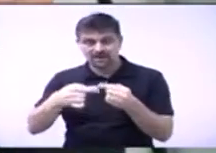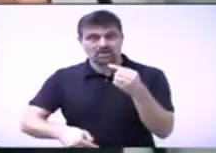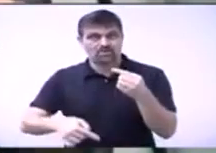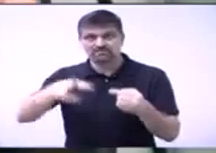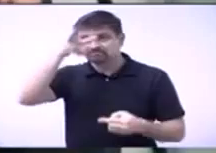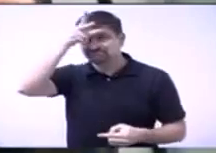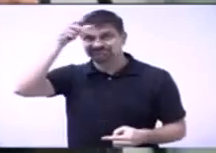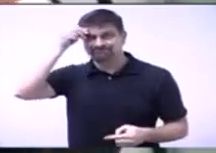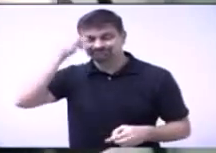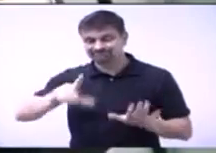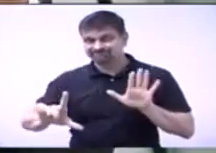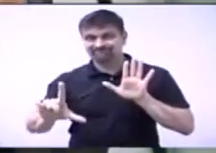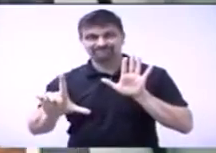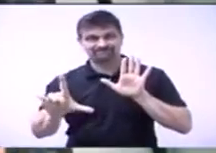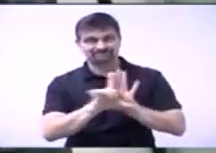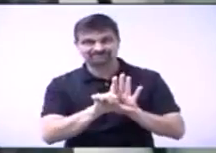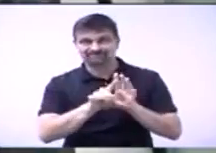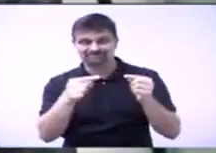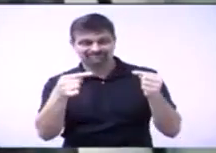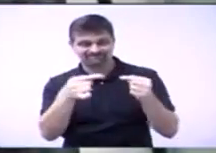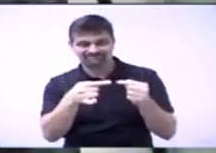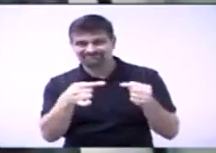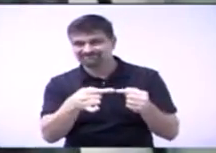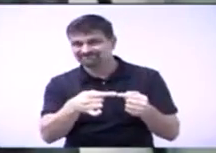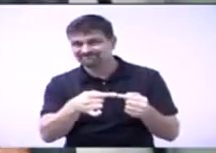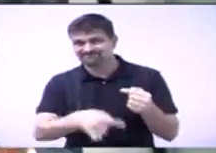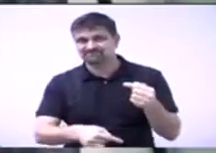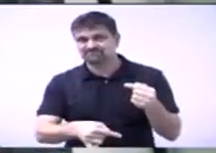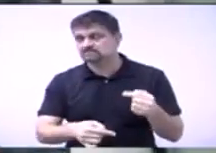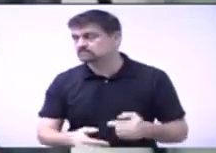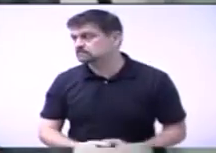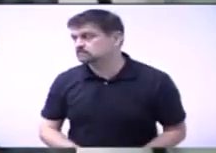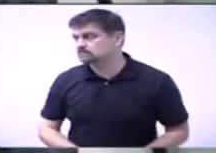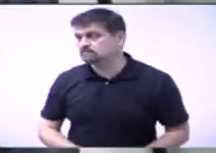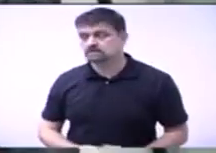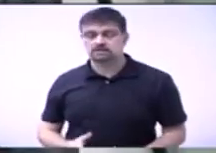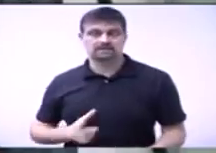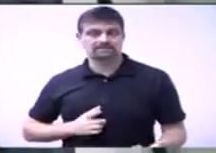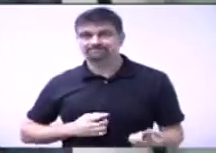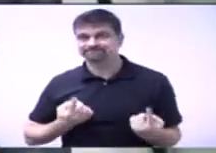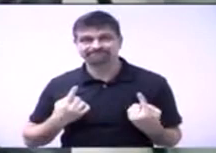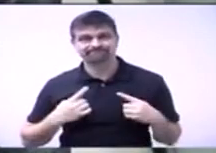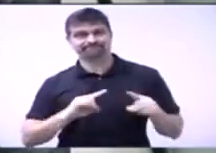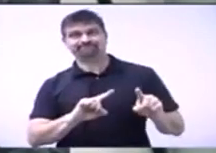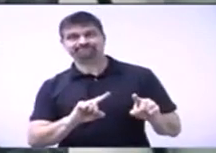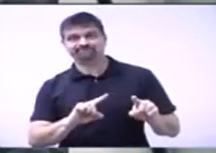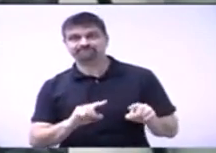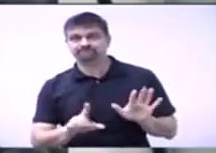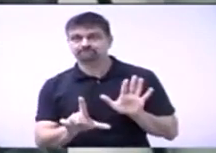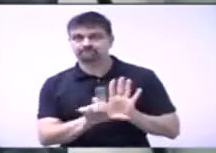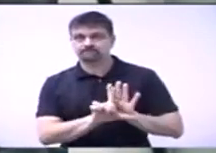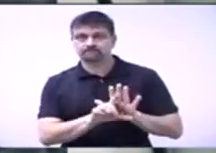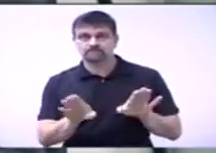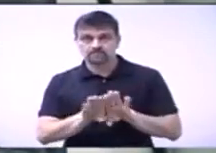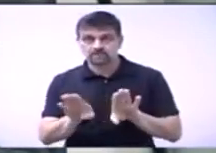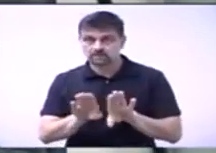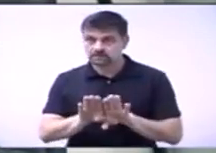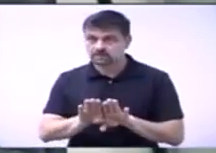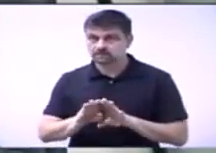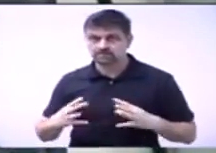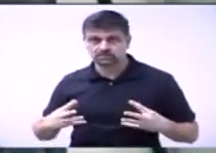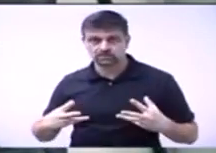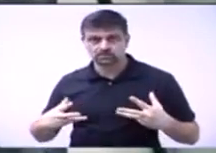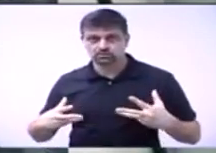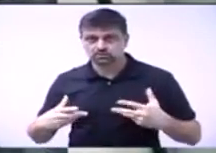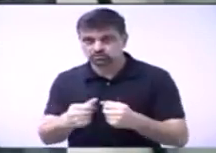à legalidade, que fica bem claro, é contrário à legalidade. E absolutamente tudo